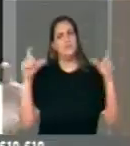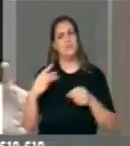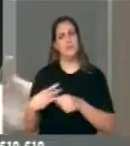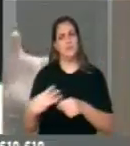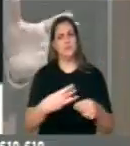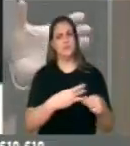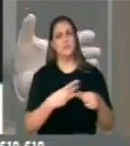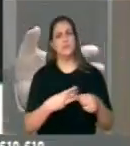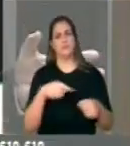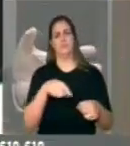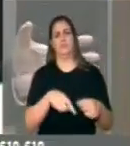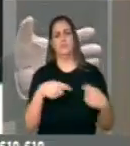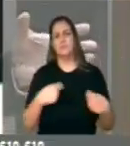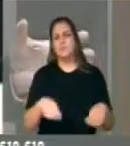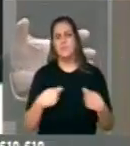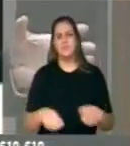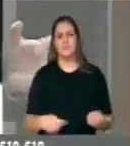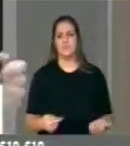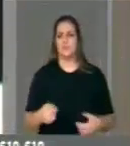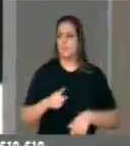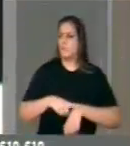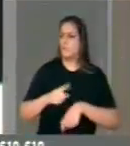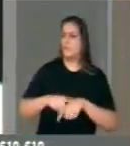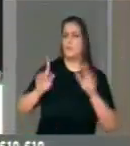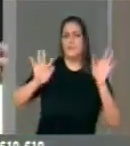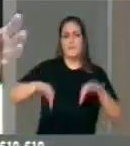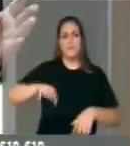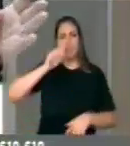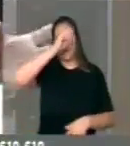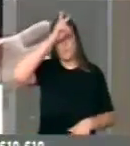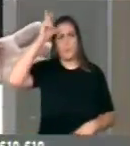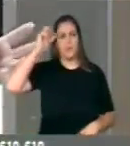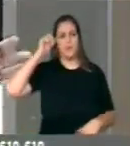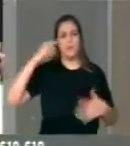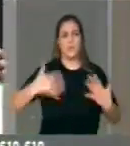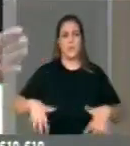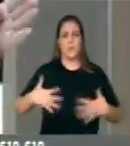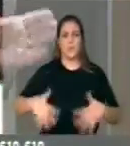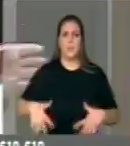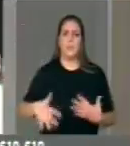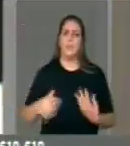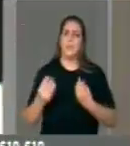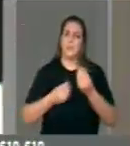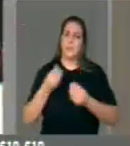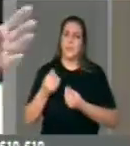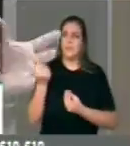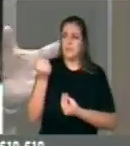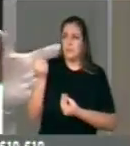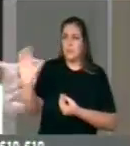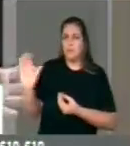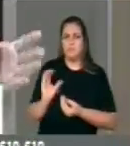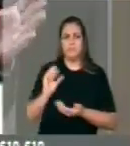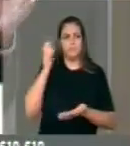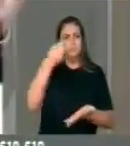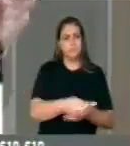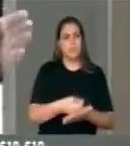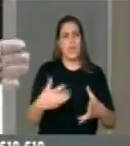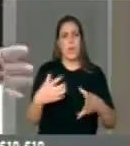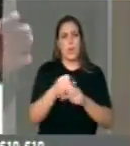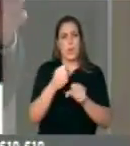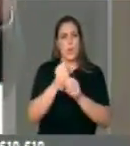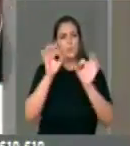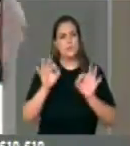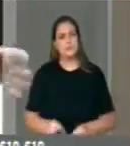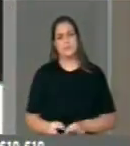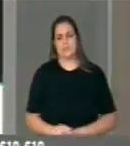que esperavam, nesse final de mandato de todos os prefeitos, esse pequeno recurso que ia contribuir para fechar as contas, para o